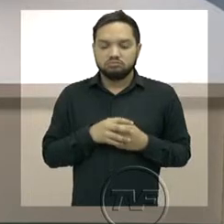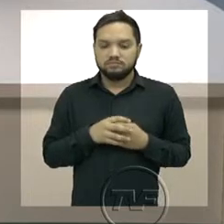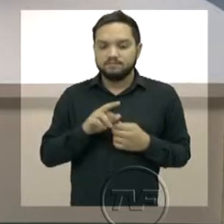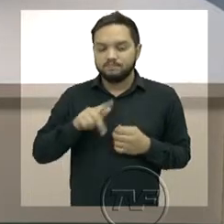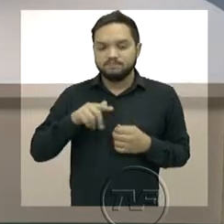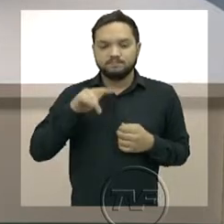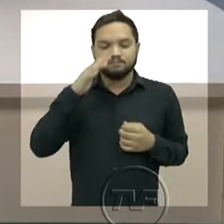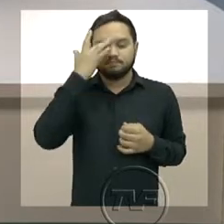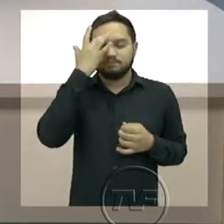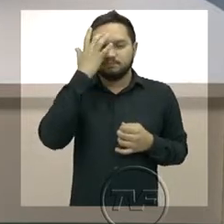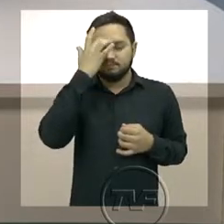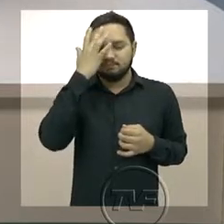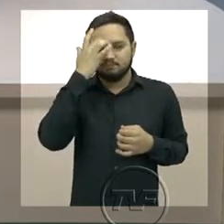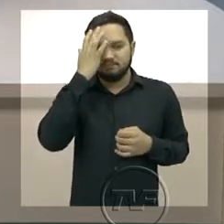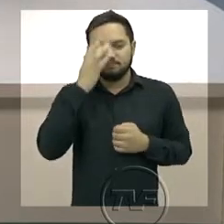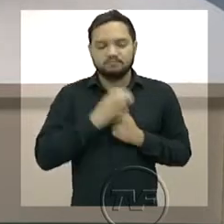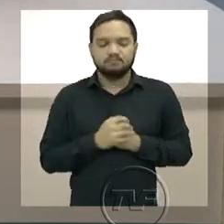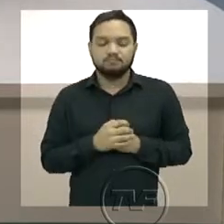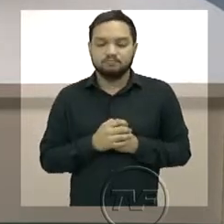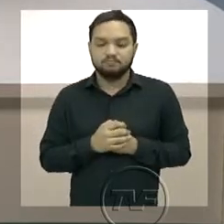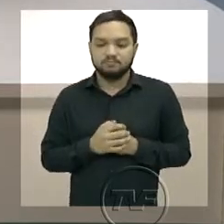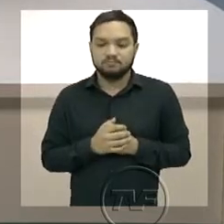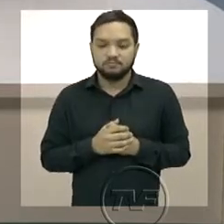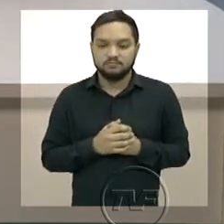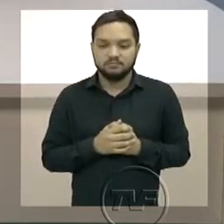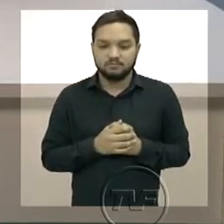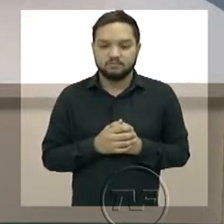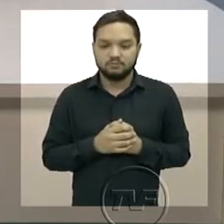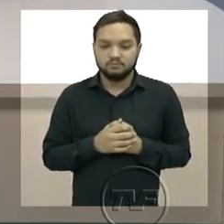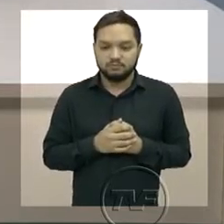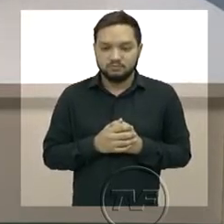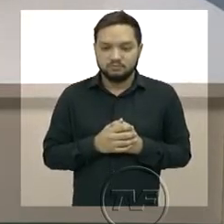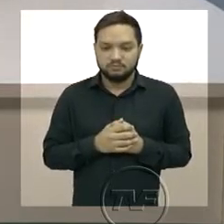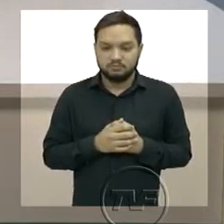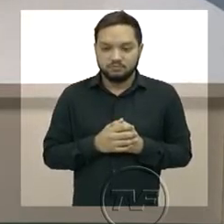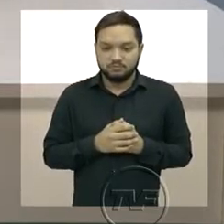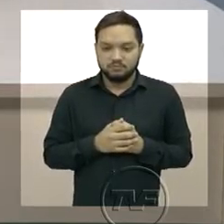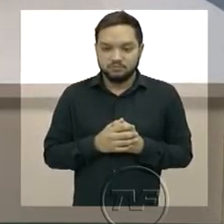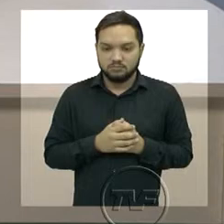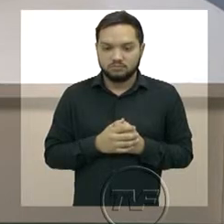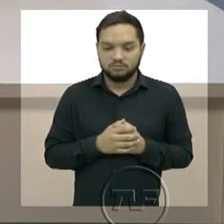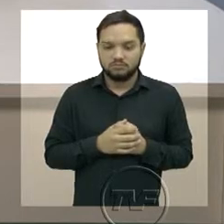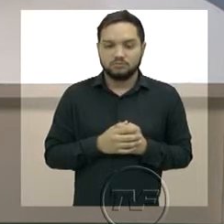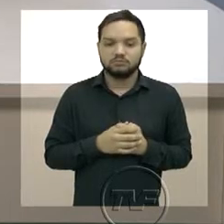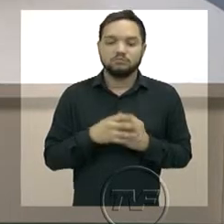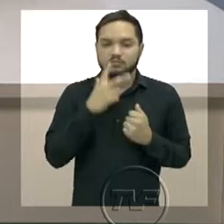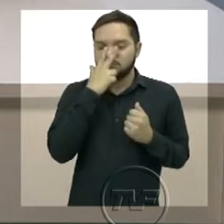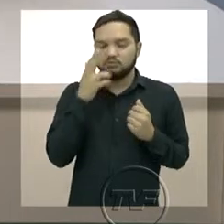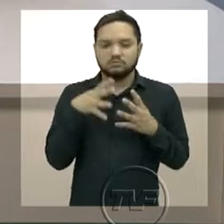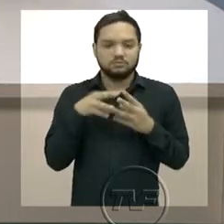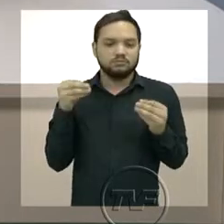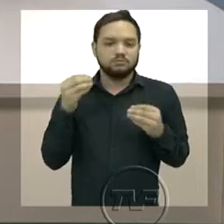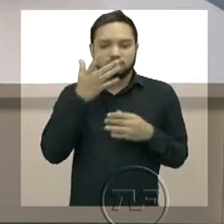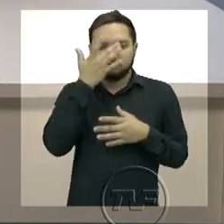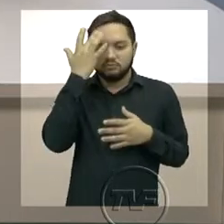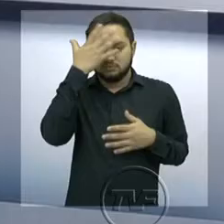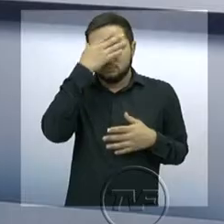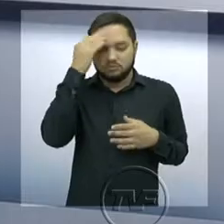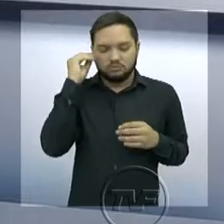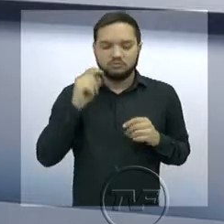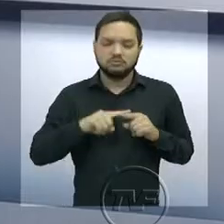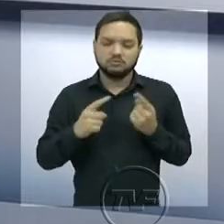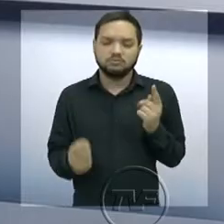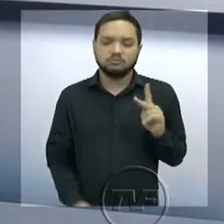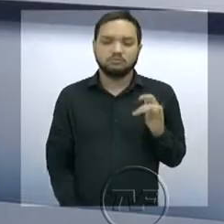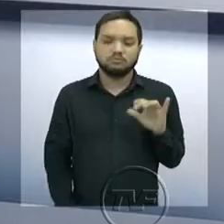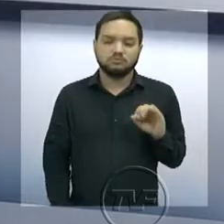fácil. Então, em síntese, sim, Brasília tritura determinadas lideranças. Agora, o Chico Lopes, ele conseguiu manter uma votação,